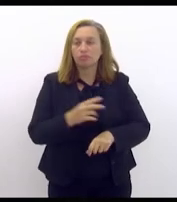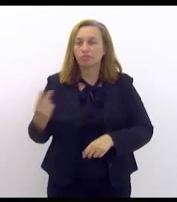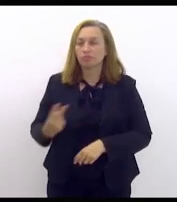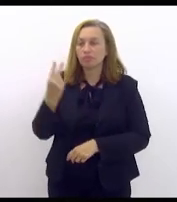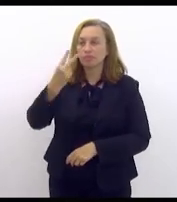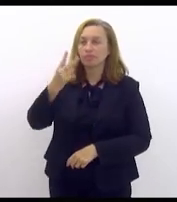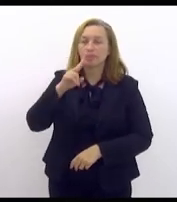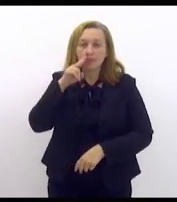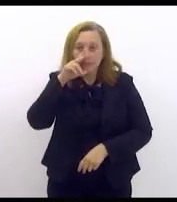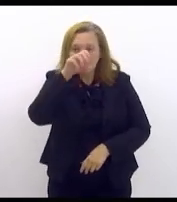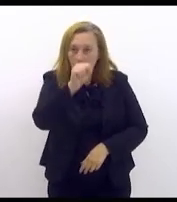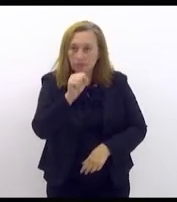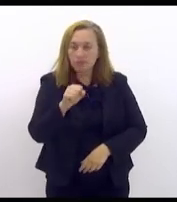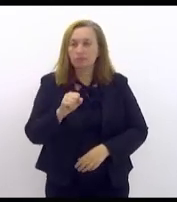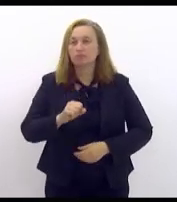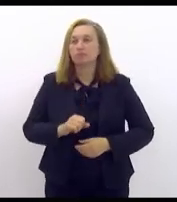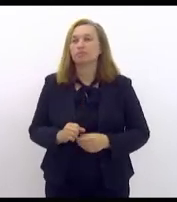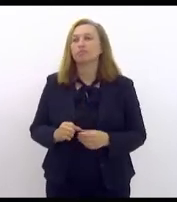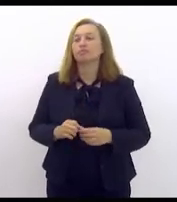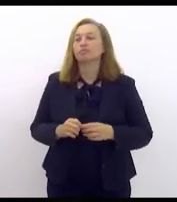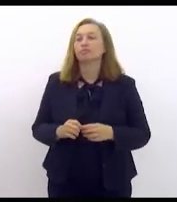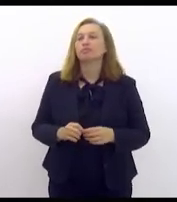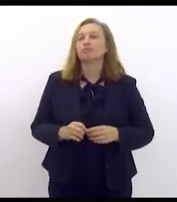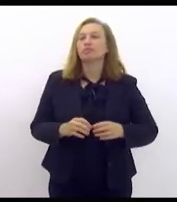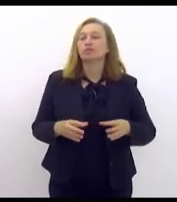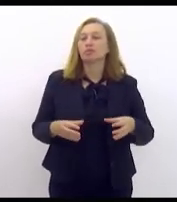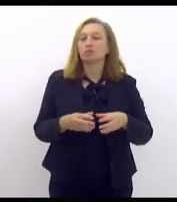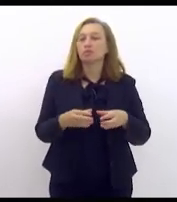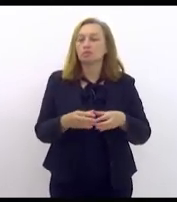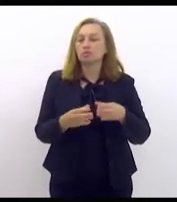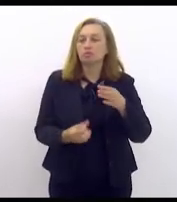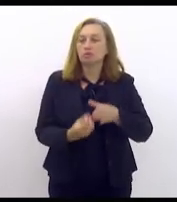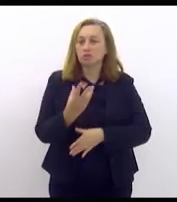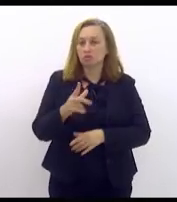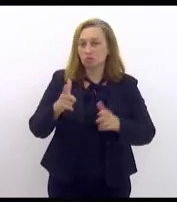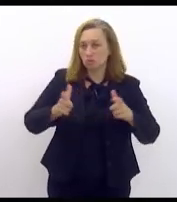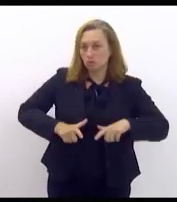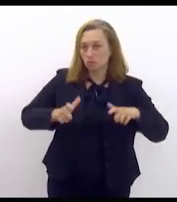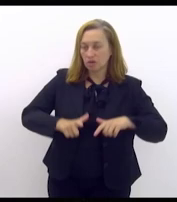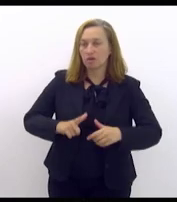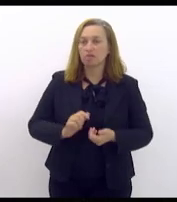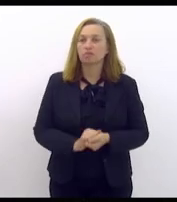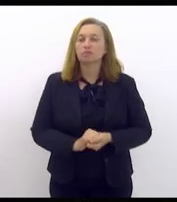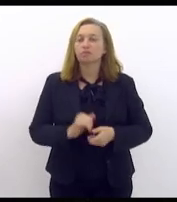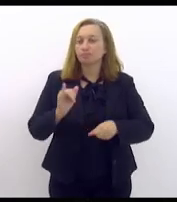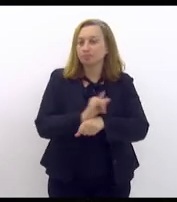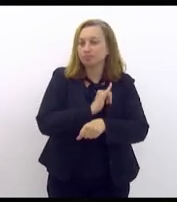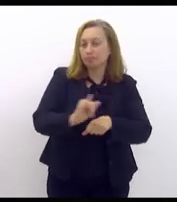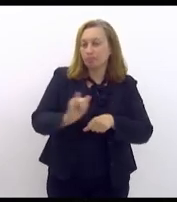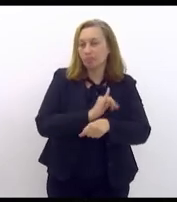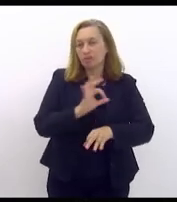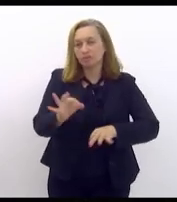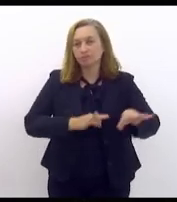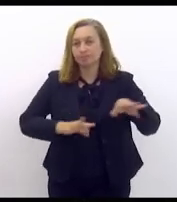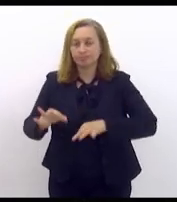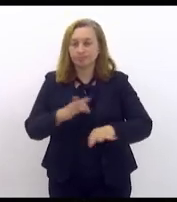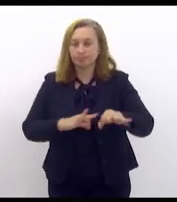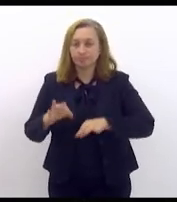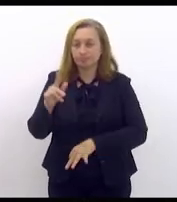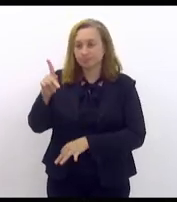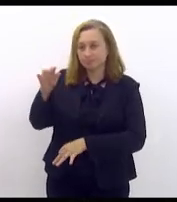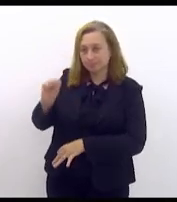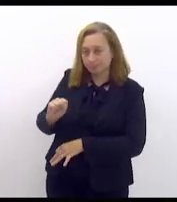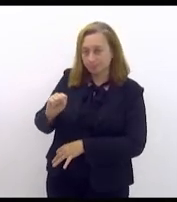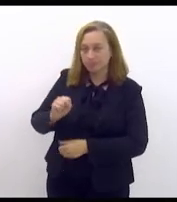e fortalecimento de cadeias e arranjos produtivos locais. O Plano Estratégico de Desenvolvimento Social, o PEDES, como